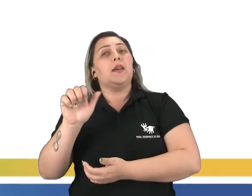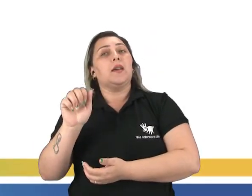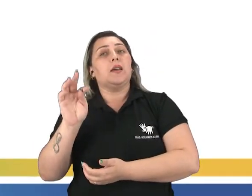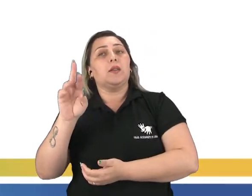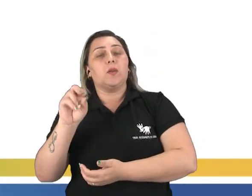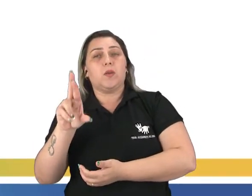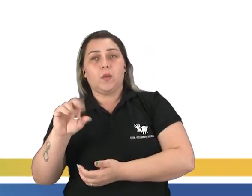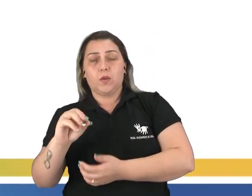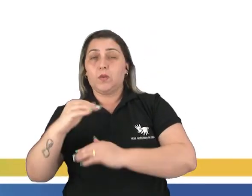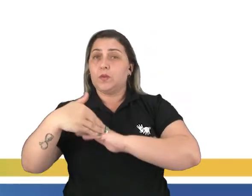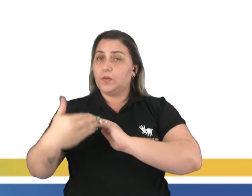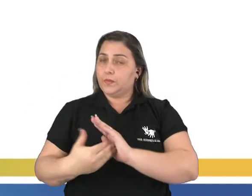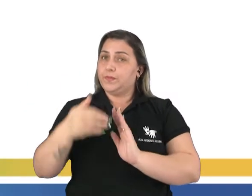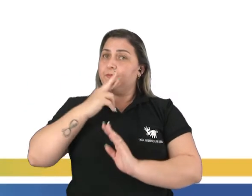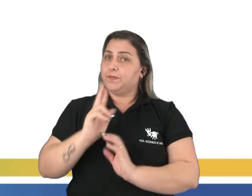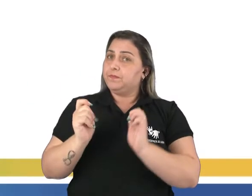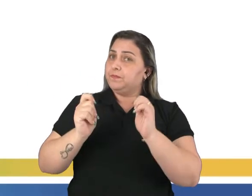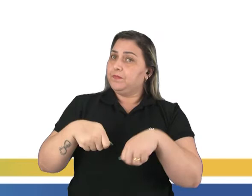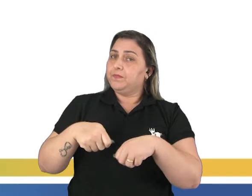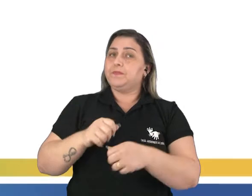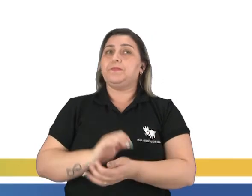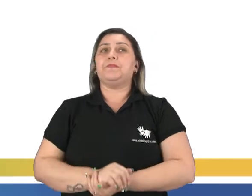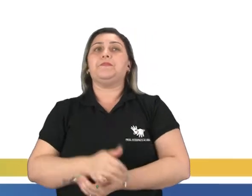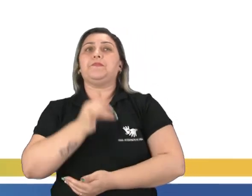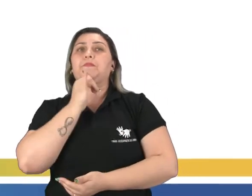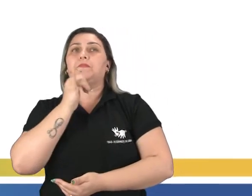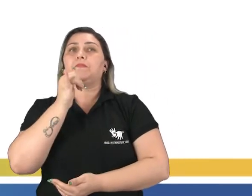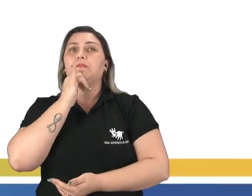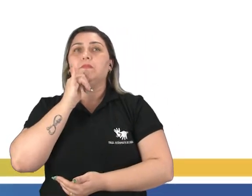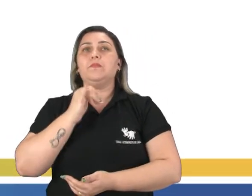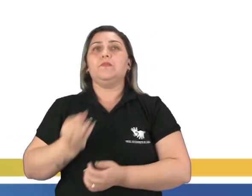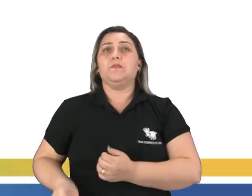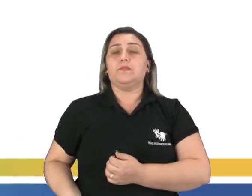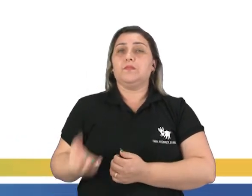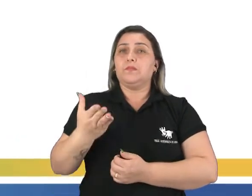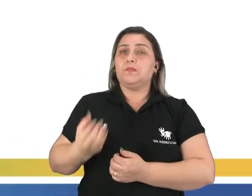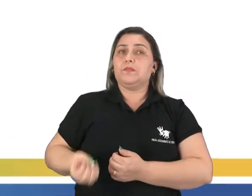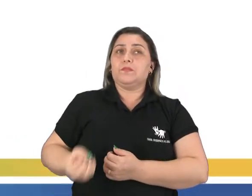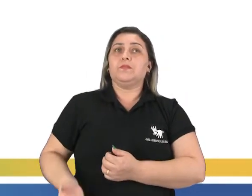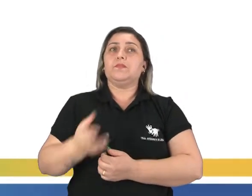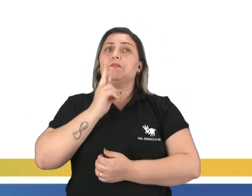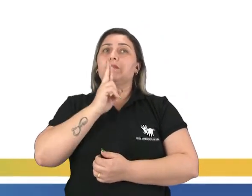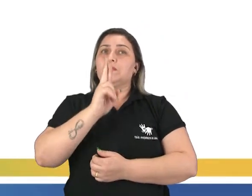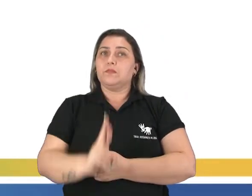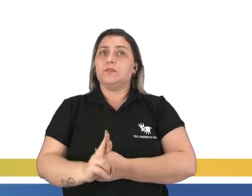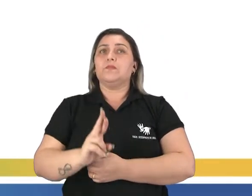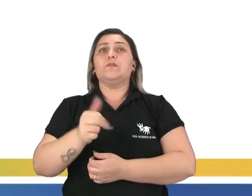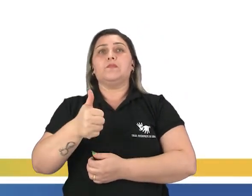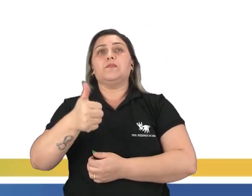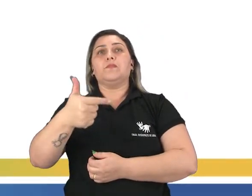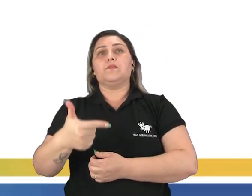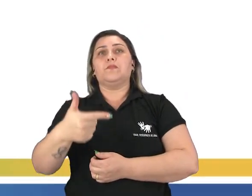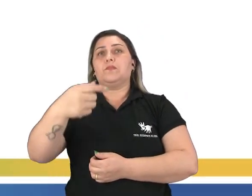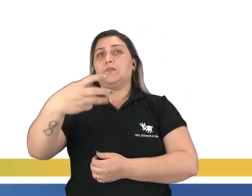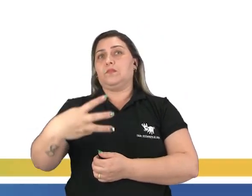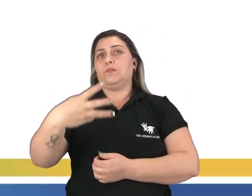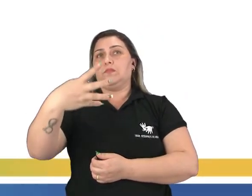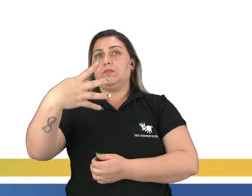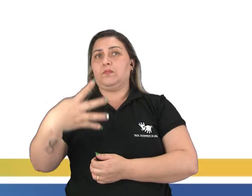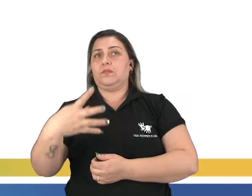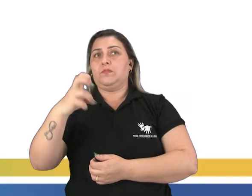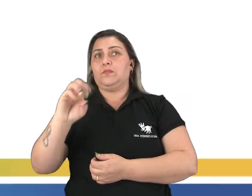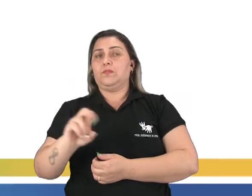aleatório. São todos os resultados possíveis, né? Por exemplo, quando jogamos um dado, os resultados possíveis são 1,